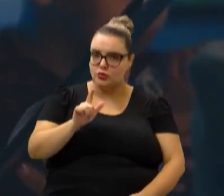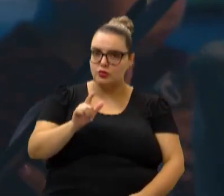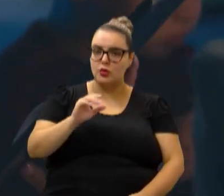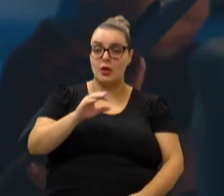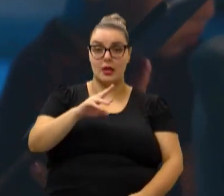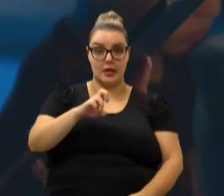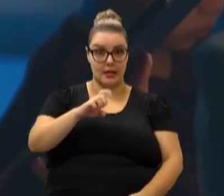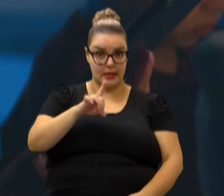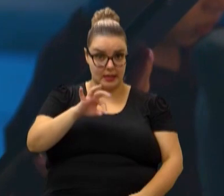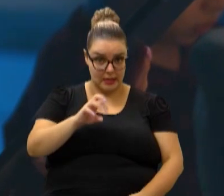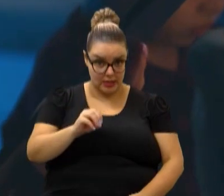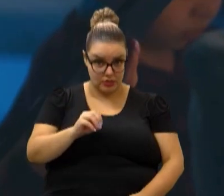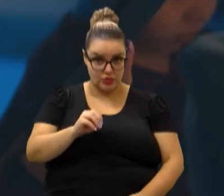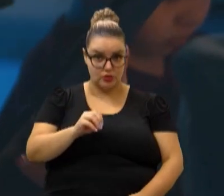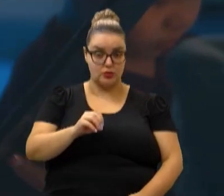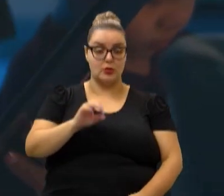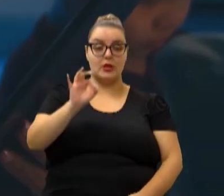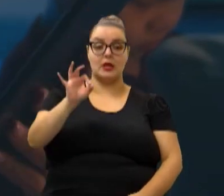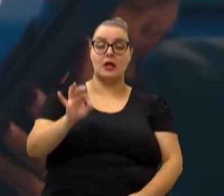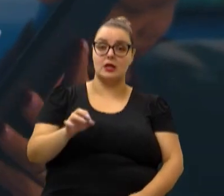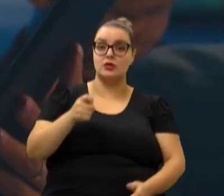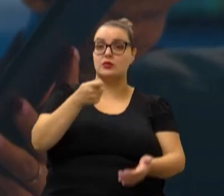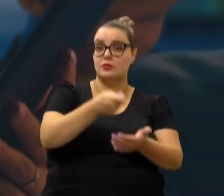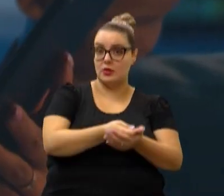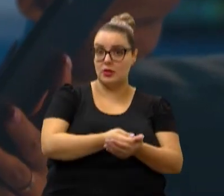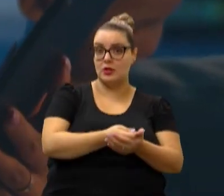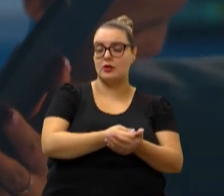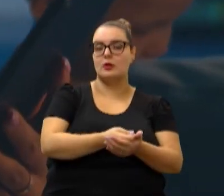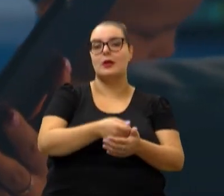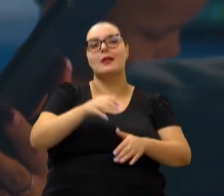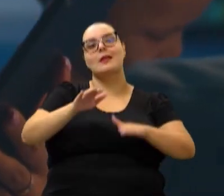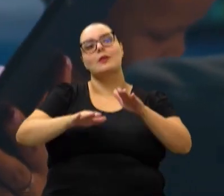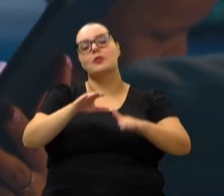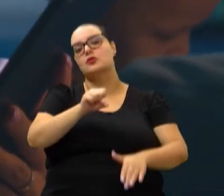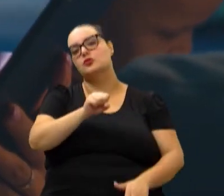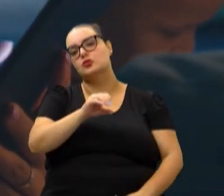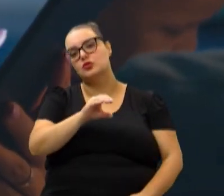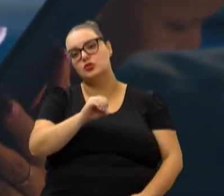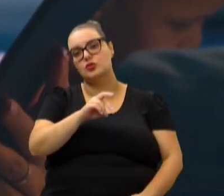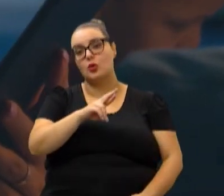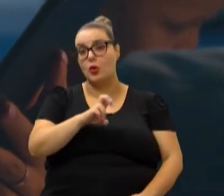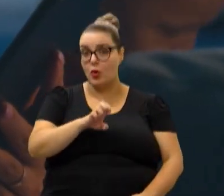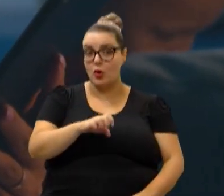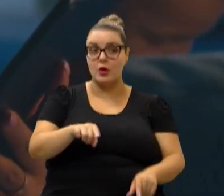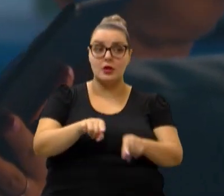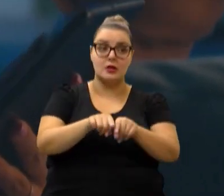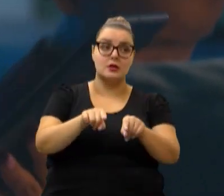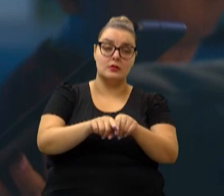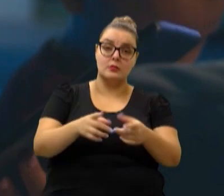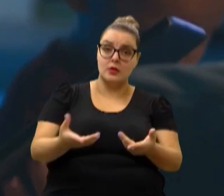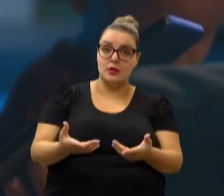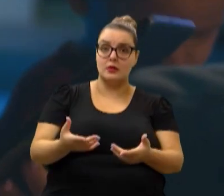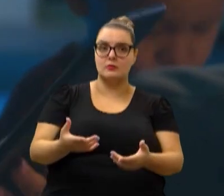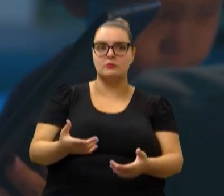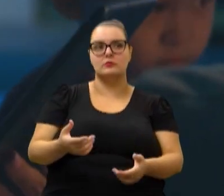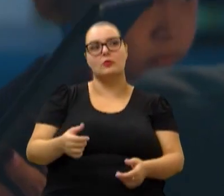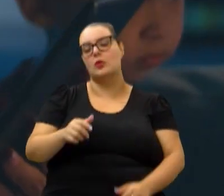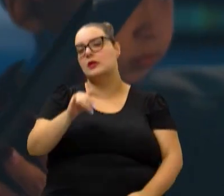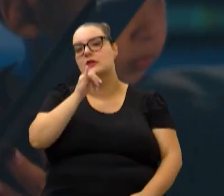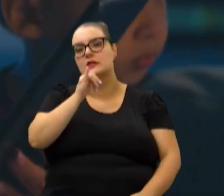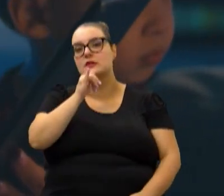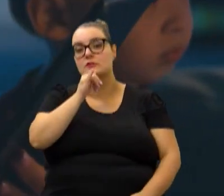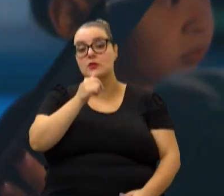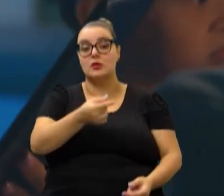de conseguir crédito e os juros que as pessoas pagam depende desse score, mas também depende das condições macroeconômicas. Por exemplo, numa época